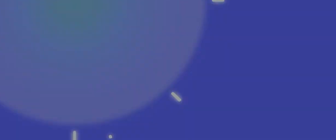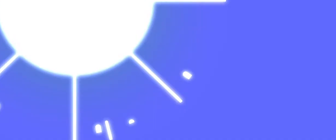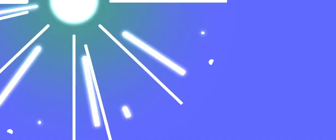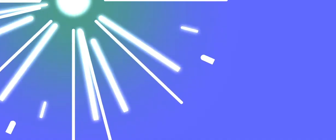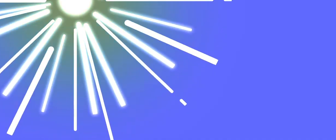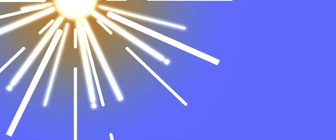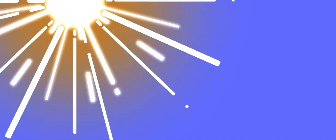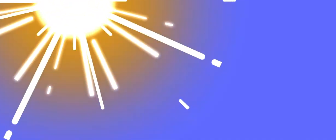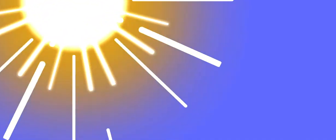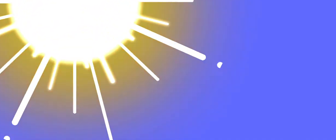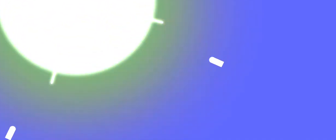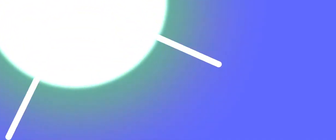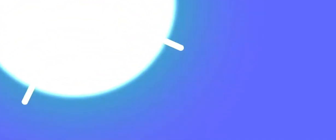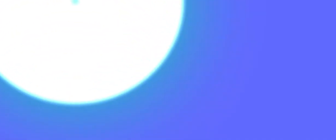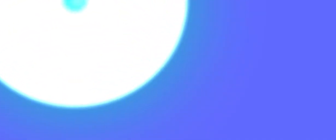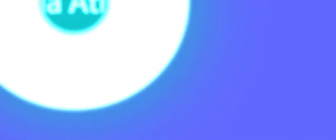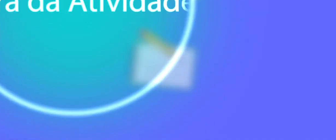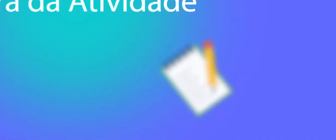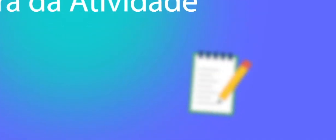atividade.